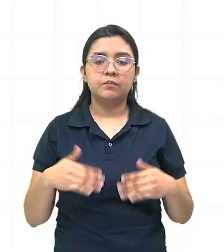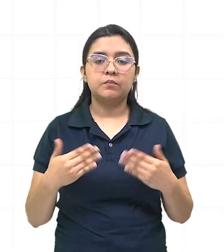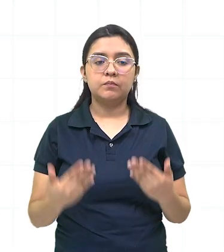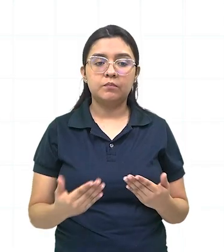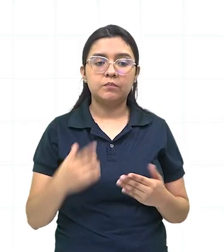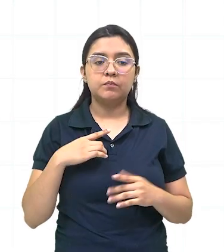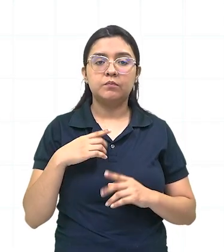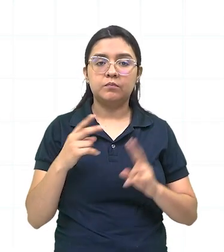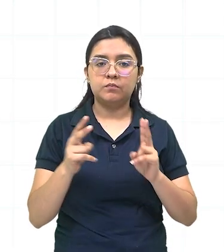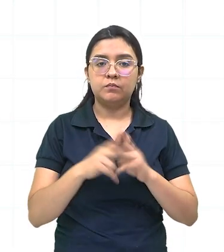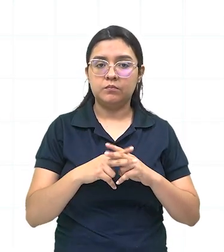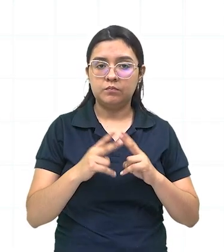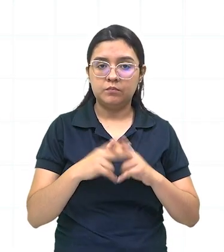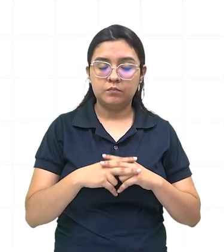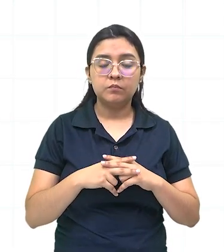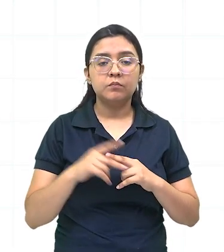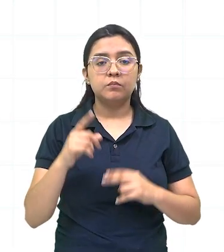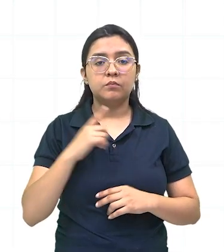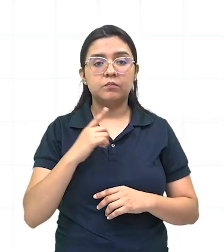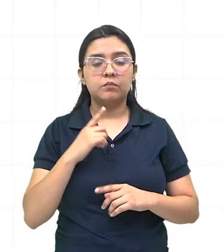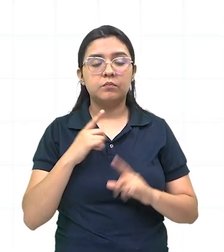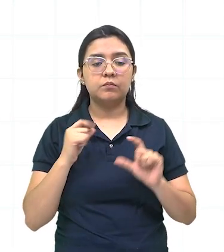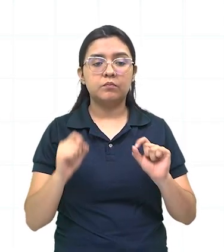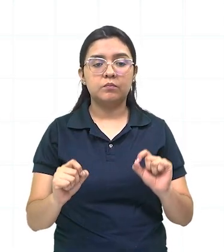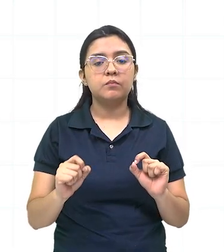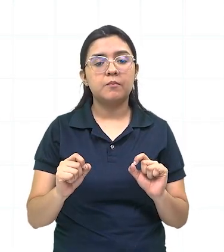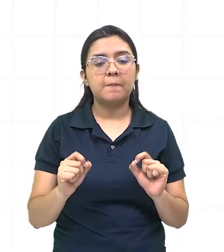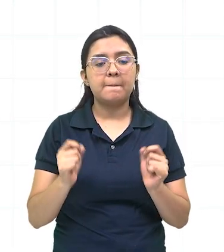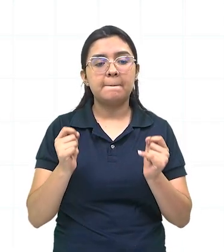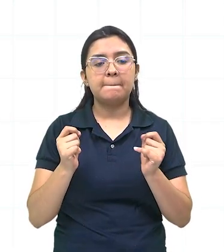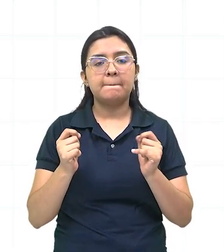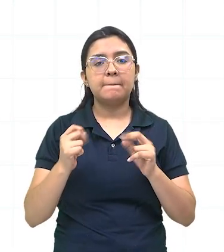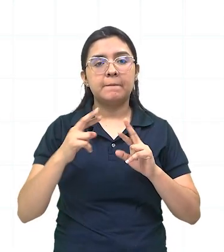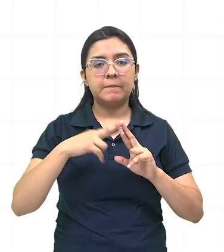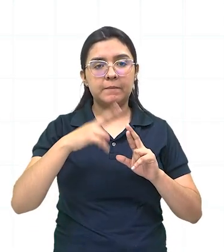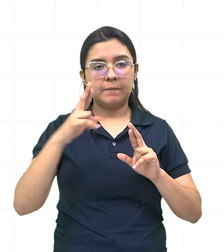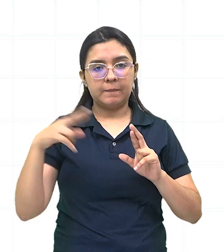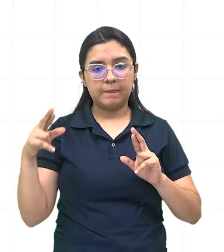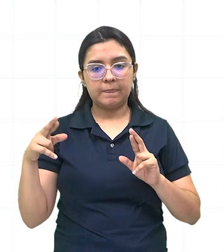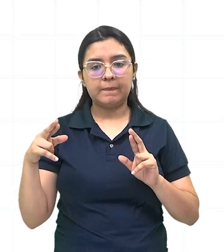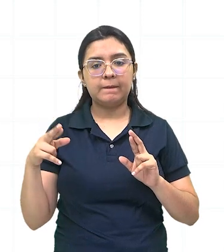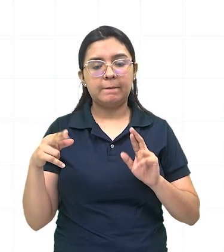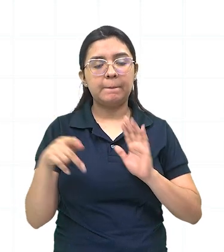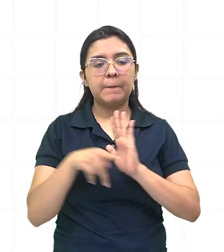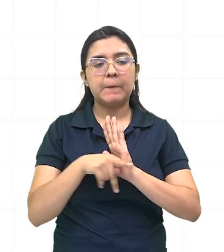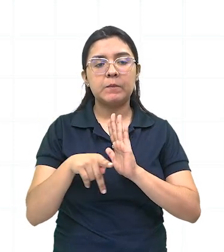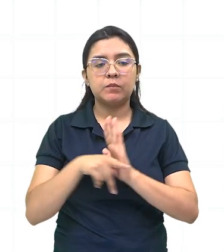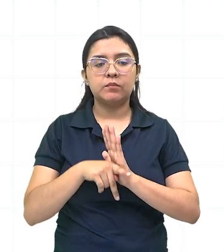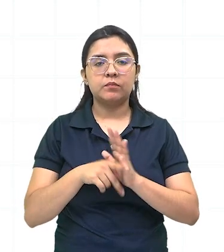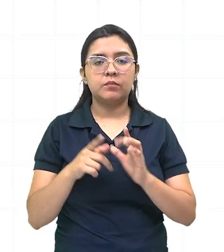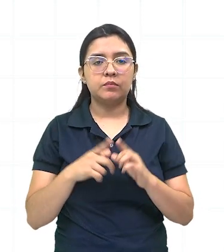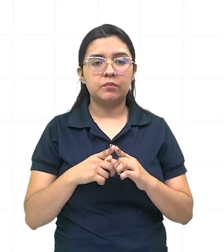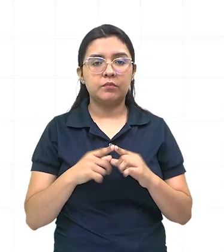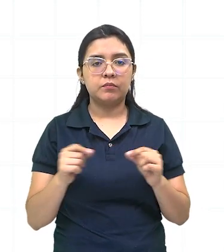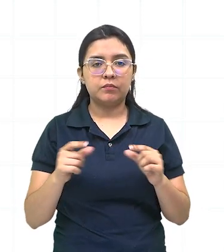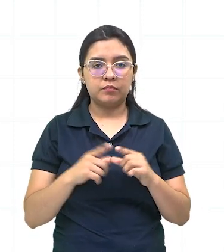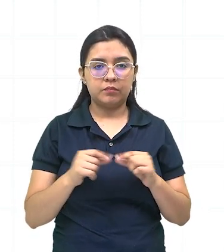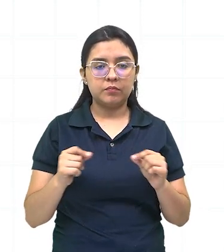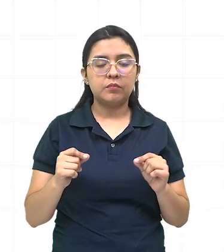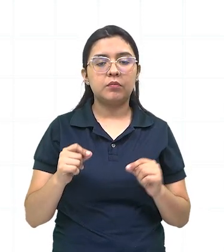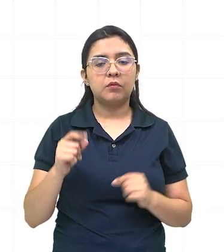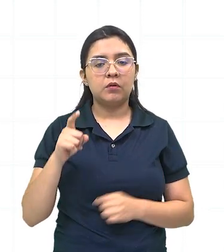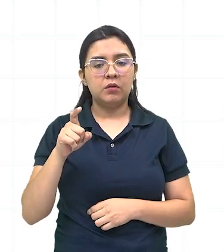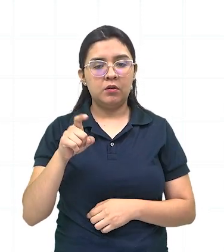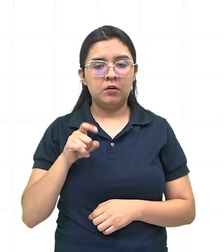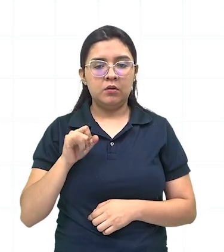o Aikido, ele tem essa aproximação com a religião lá do Japão, a religião mais comum do Japão,